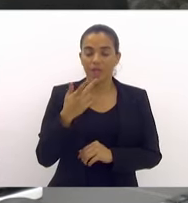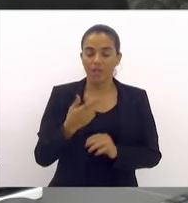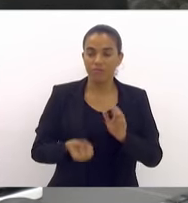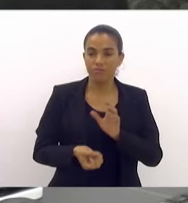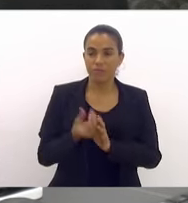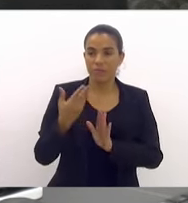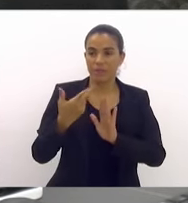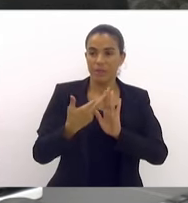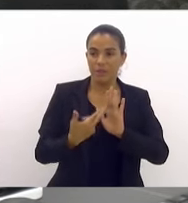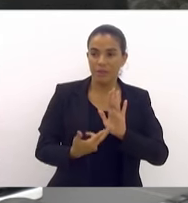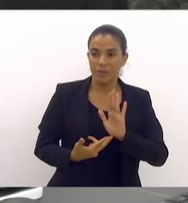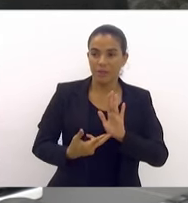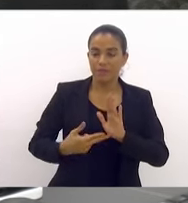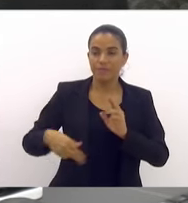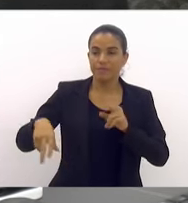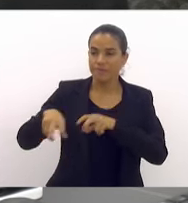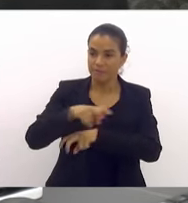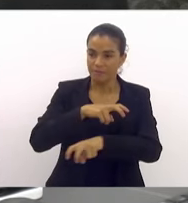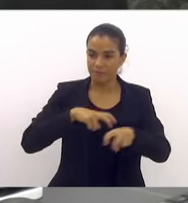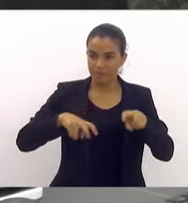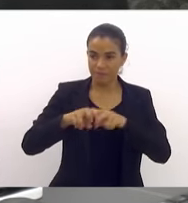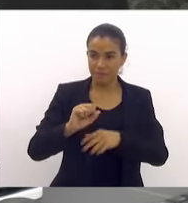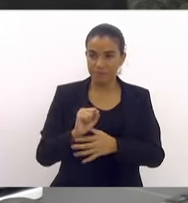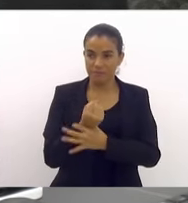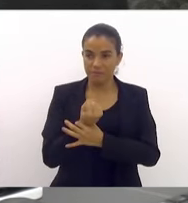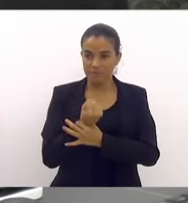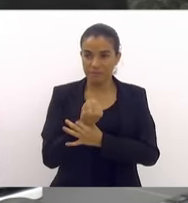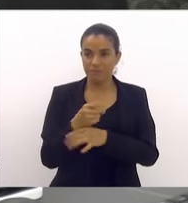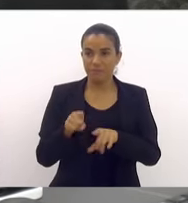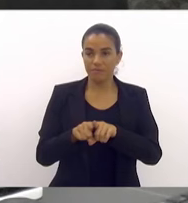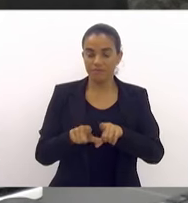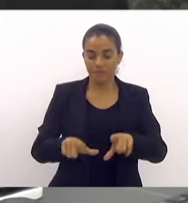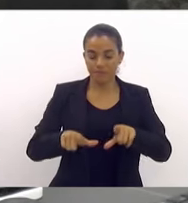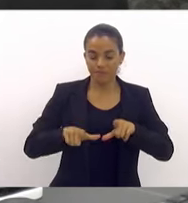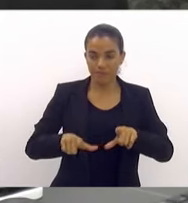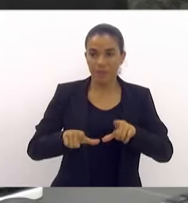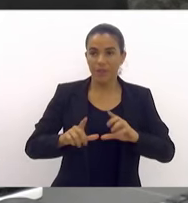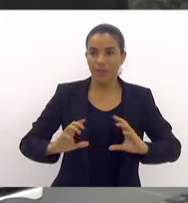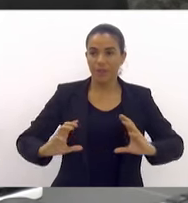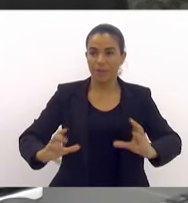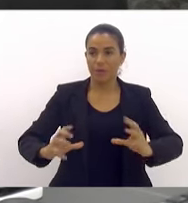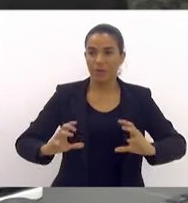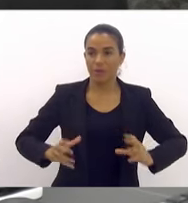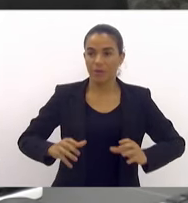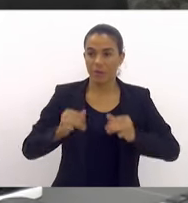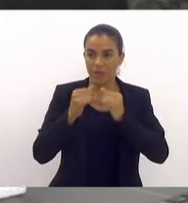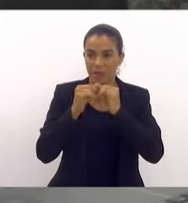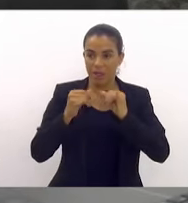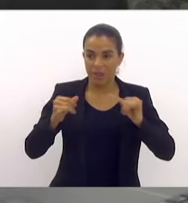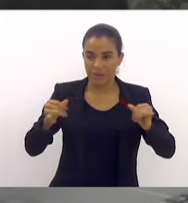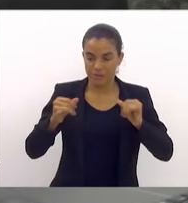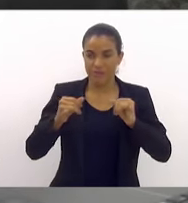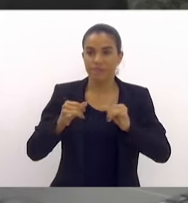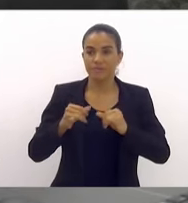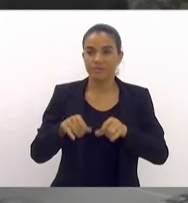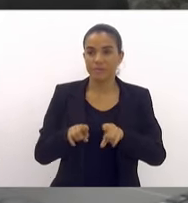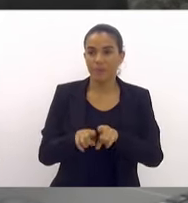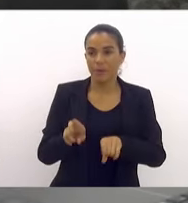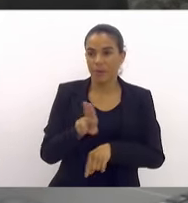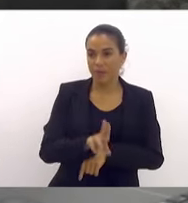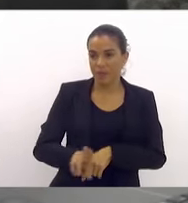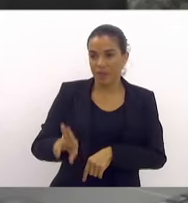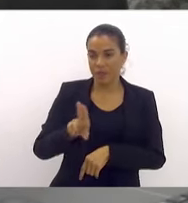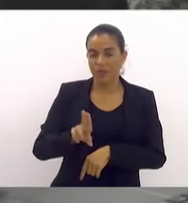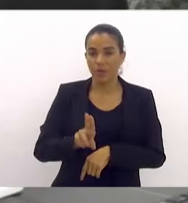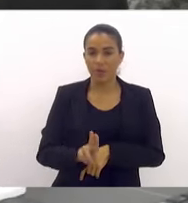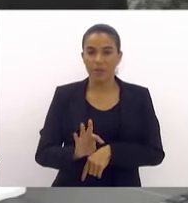para circulação, segurança e registros de quadriciclos, veículos de todo terreno, ATV, veículos utilitários